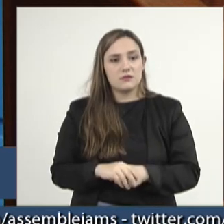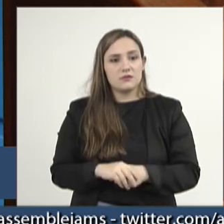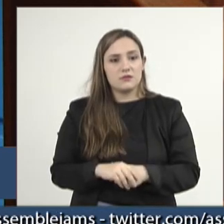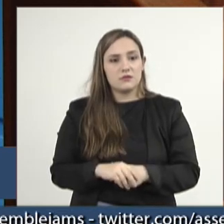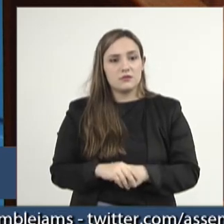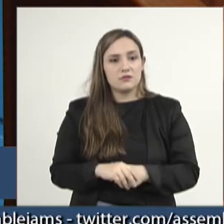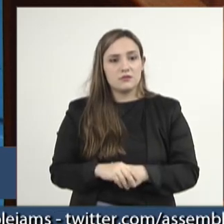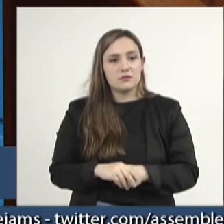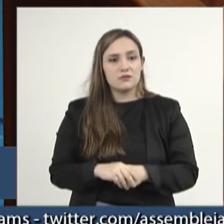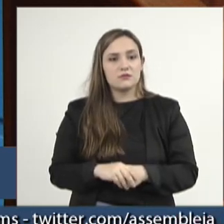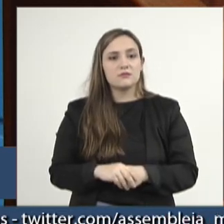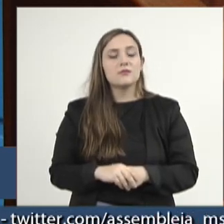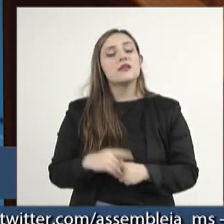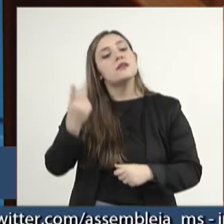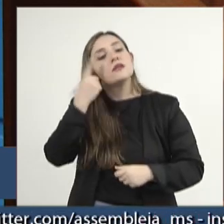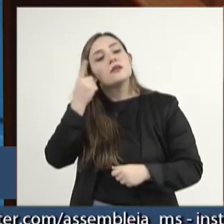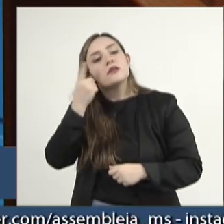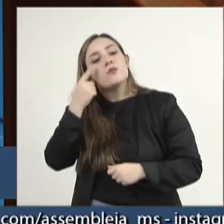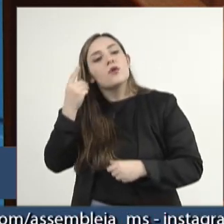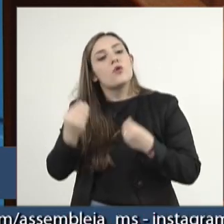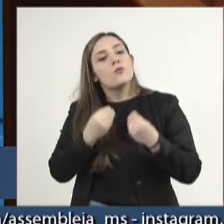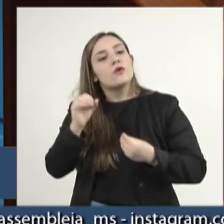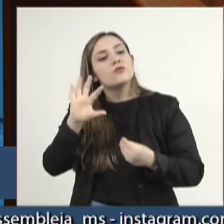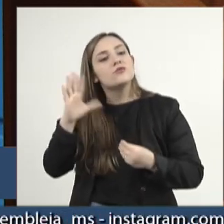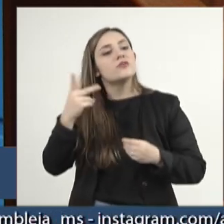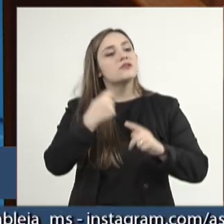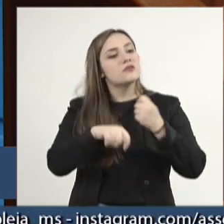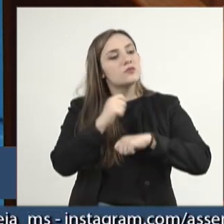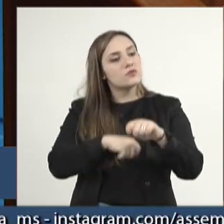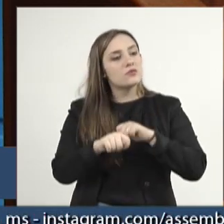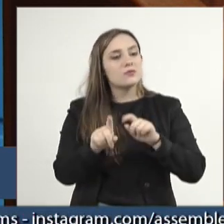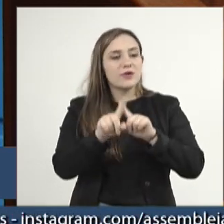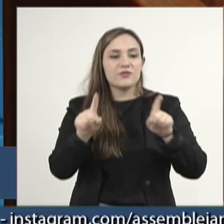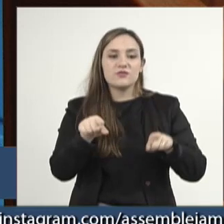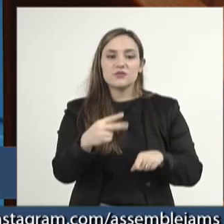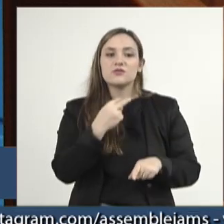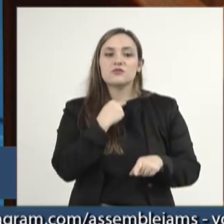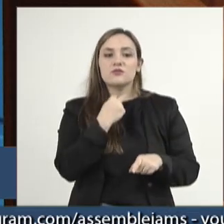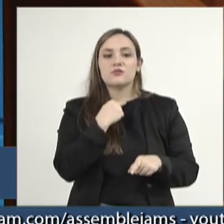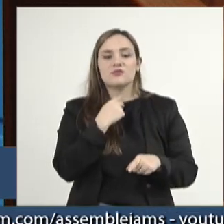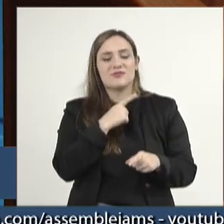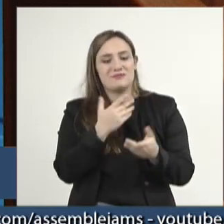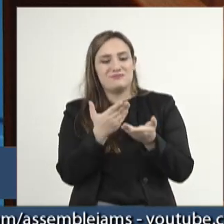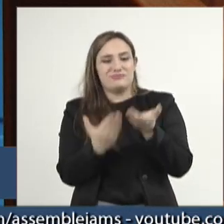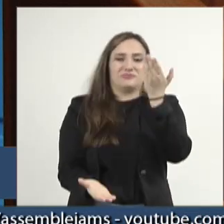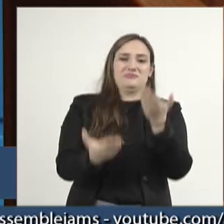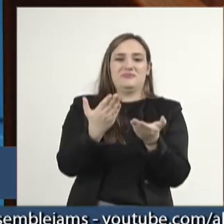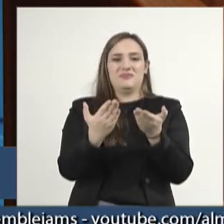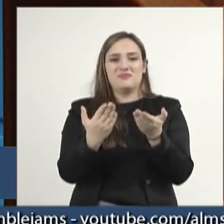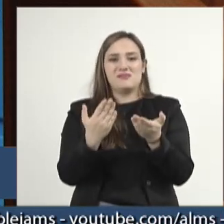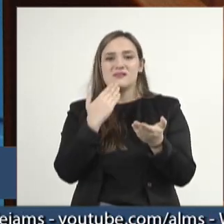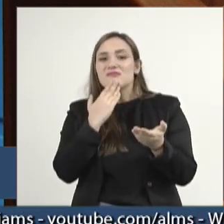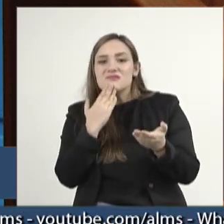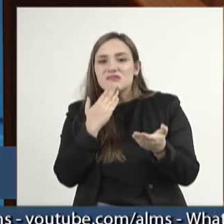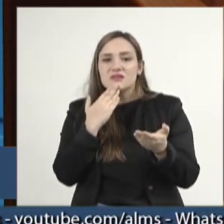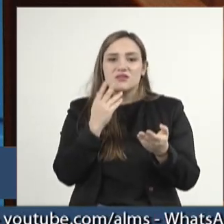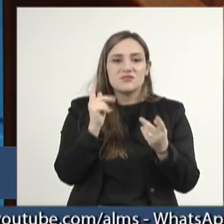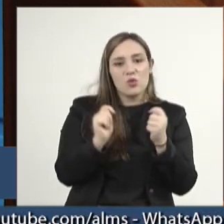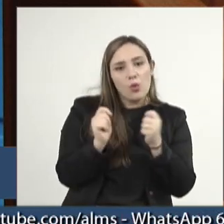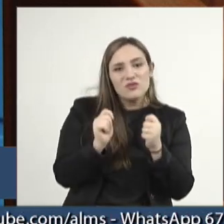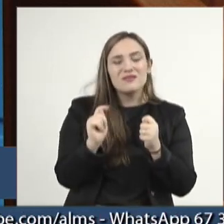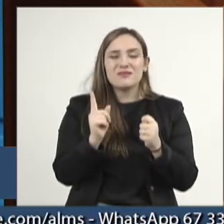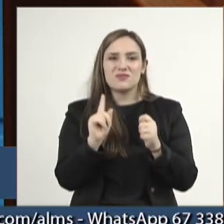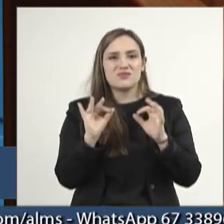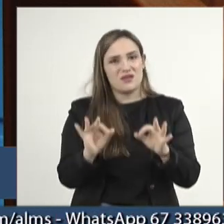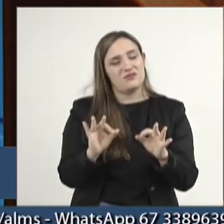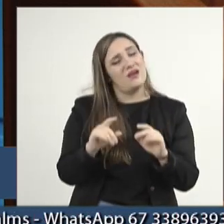compreenda como funciona a economia. O problema é você ter um desequilíbrio na forma como você conduz receita e despesa, que não é o caso. Nós